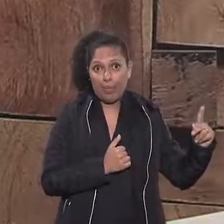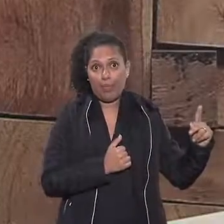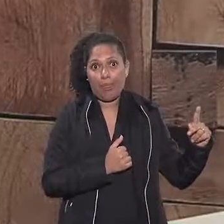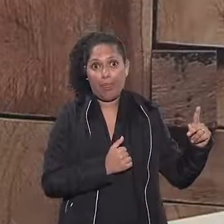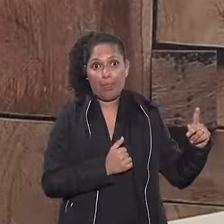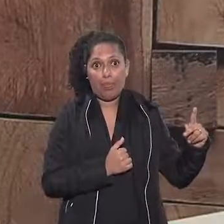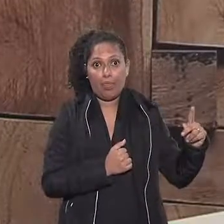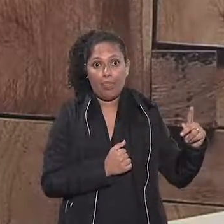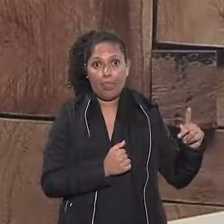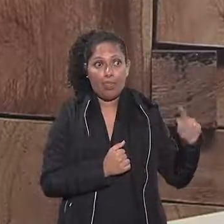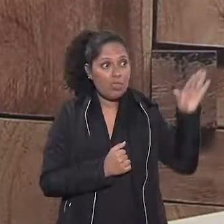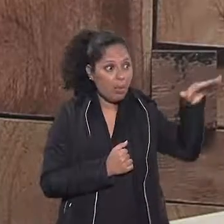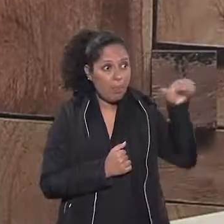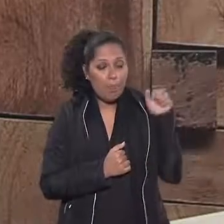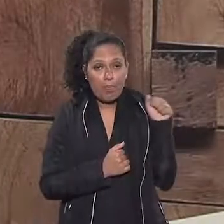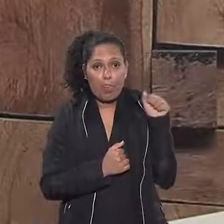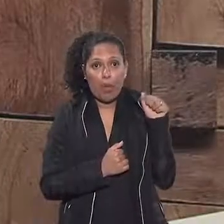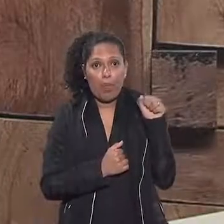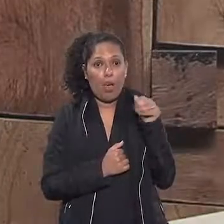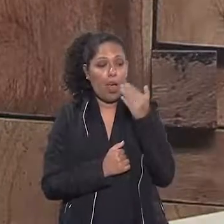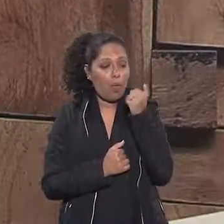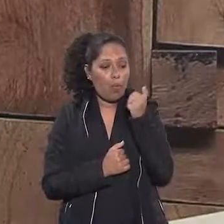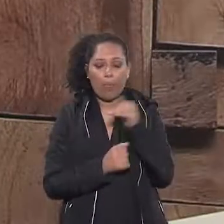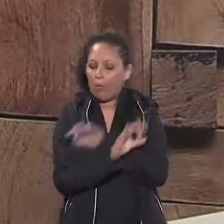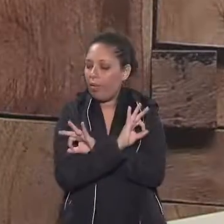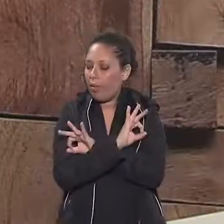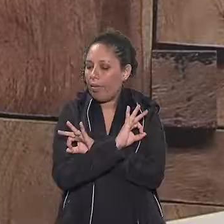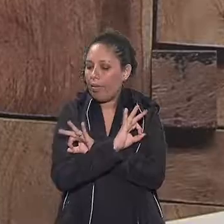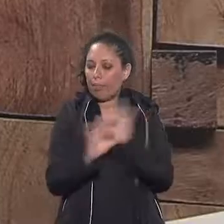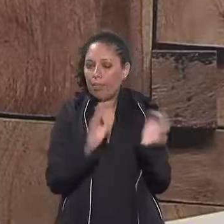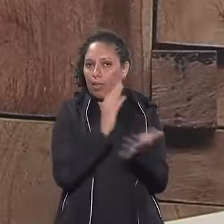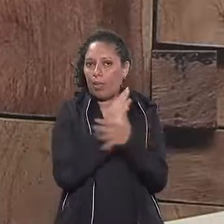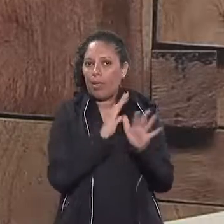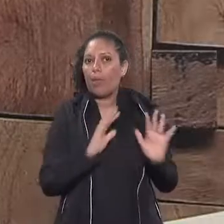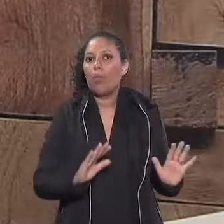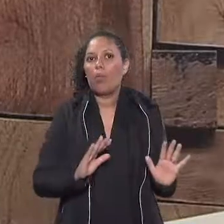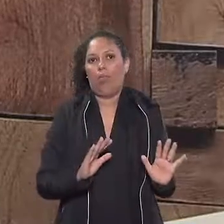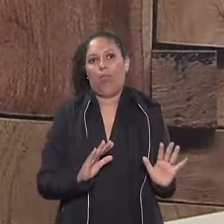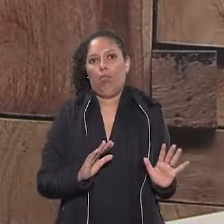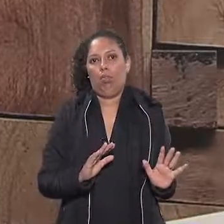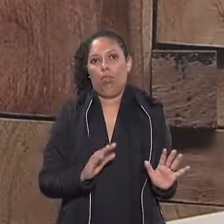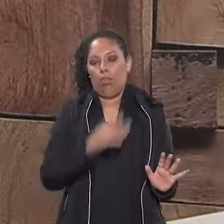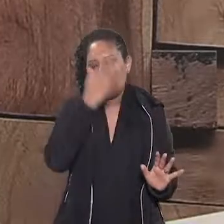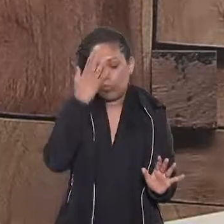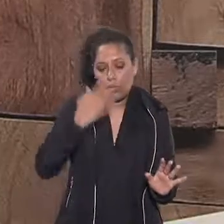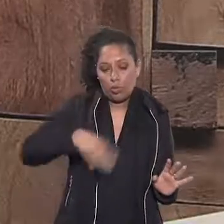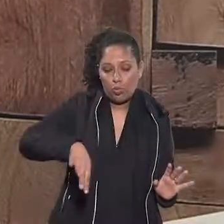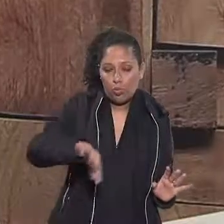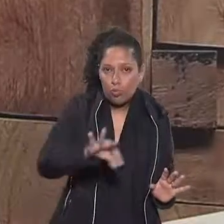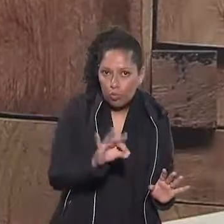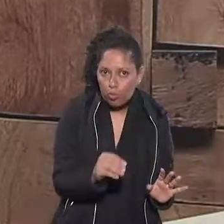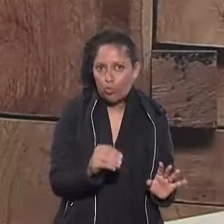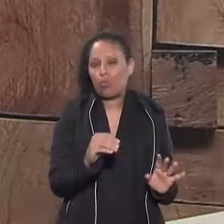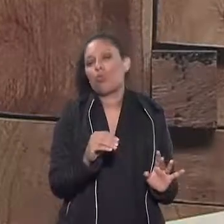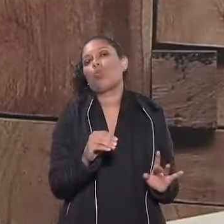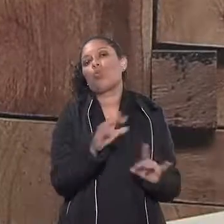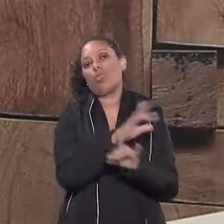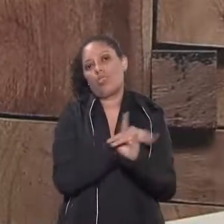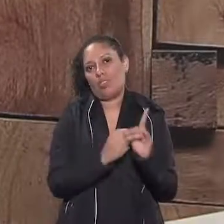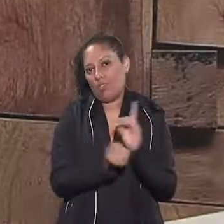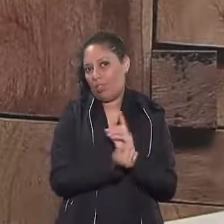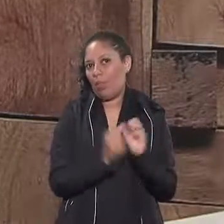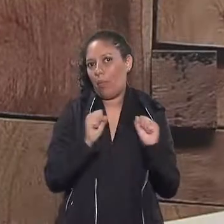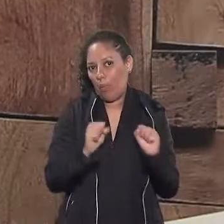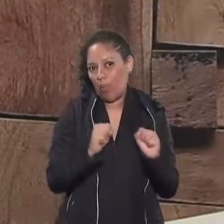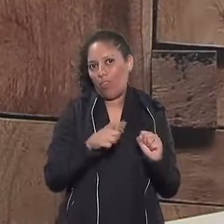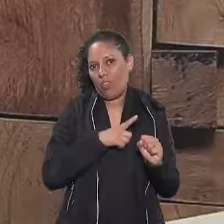precisa colocar no micro-ondas mais, já vem pronta. Pronto, e esse aplicativo está acessível para todas as gamas